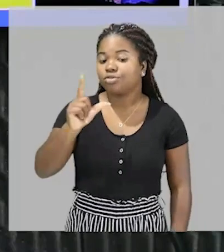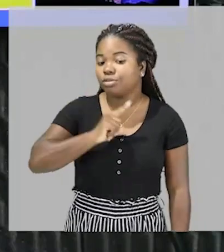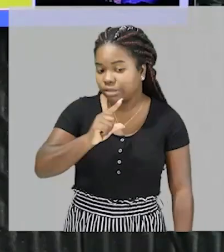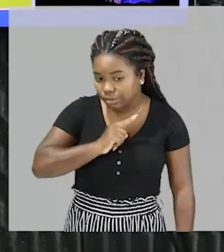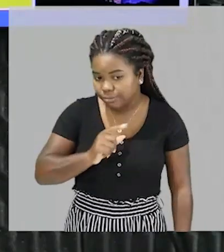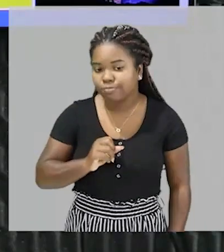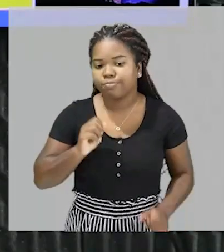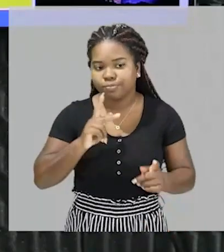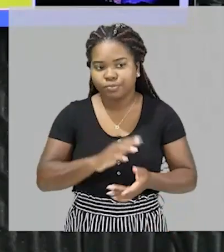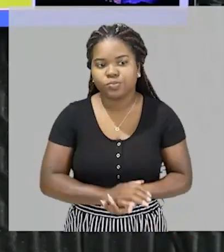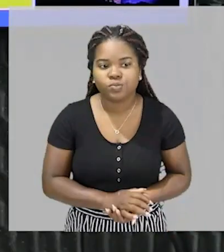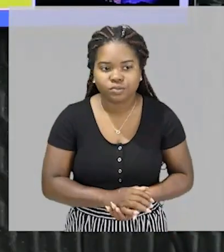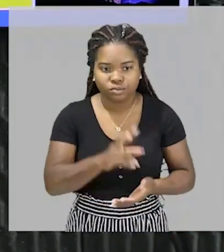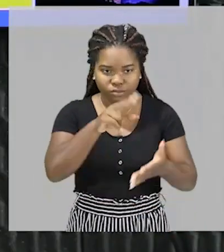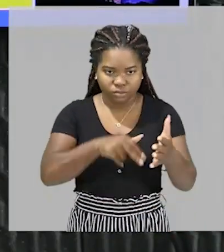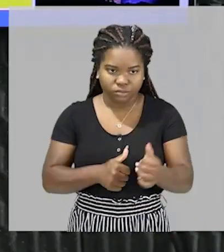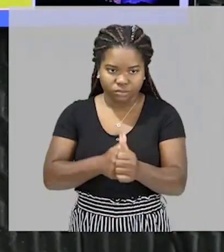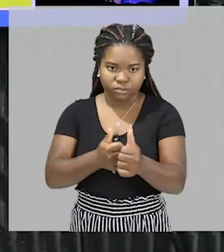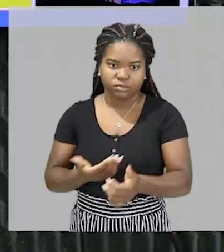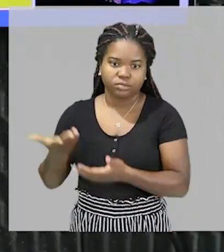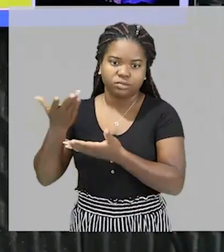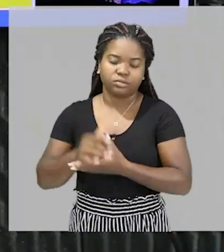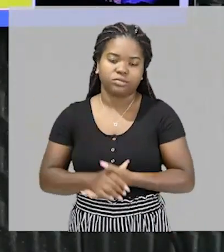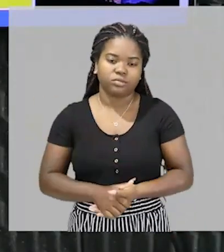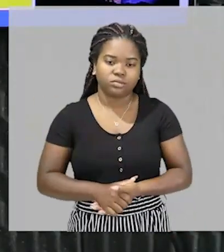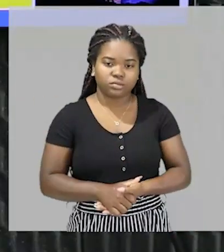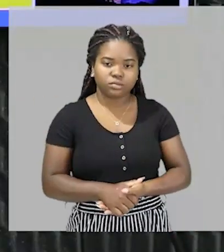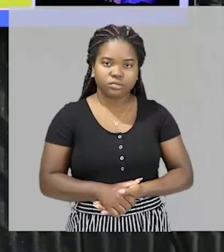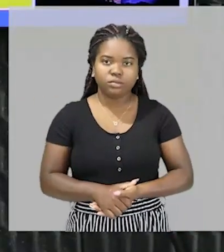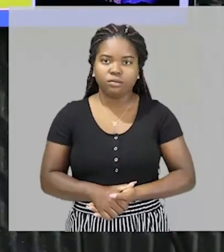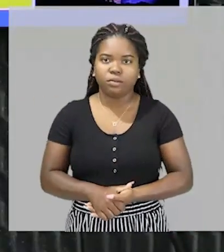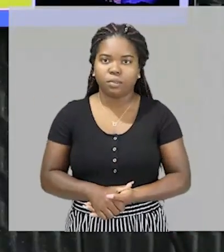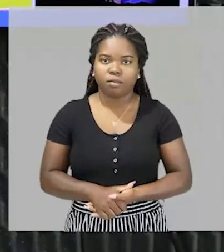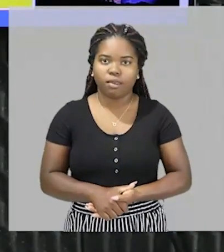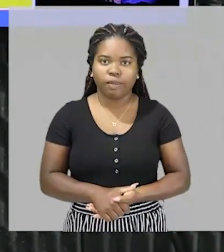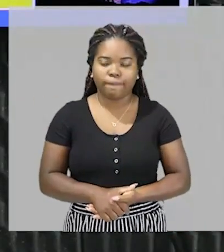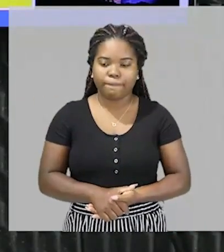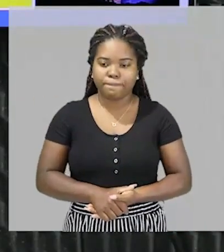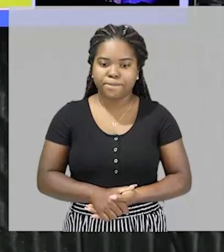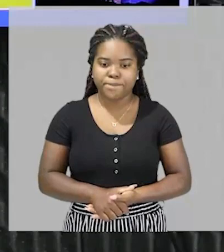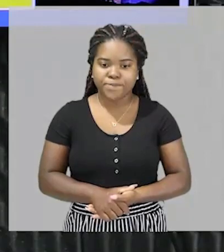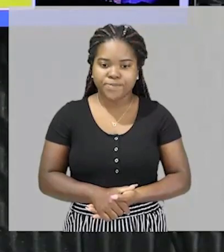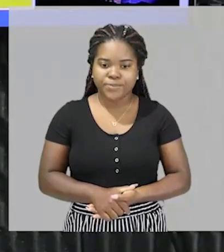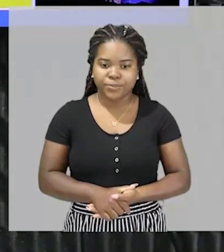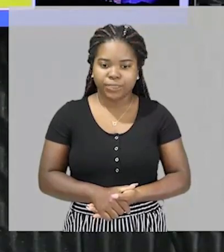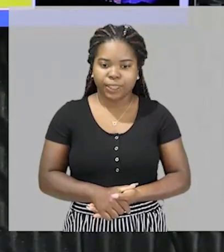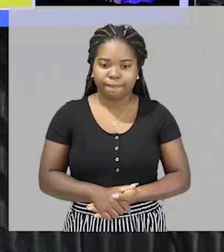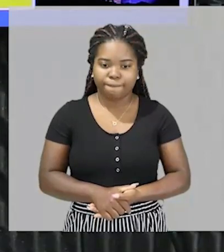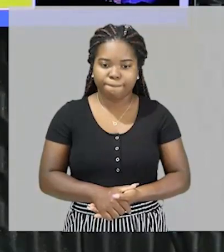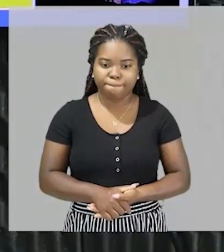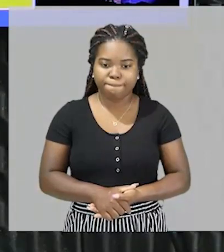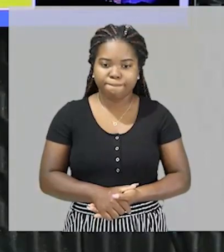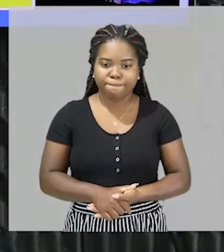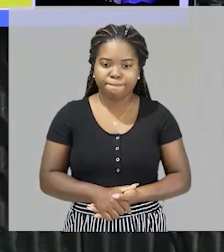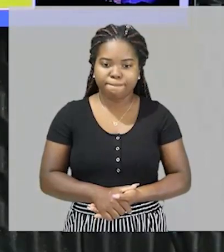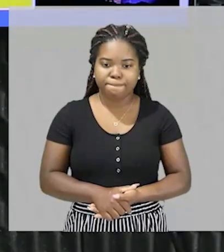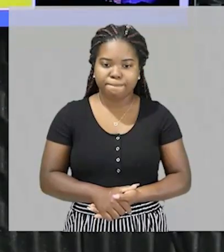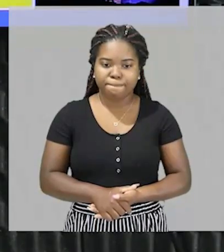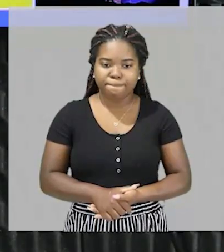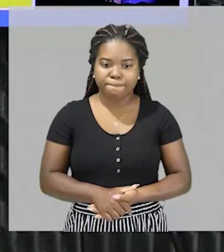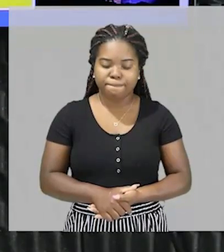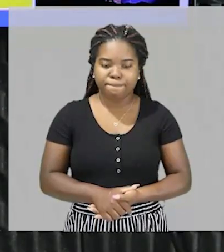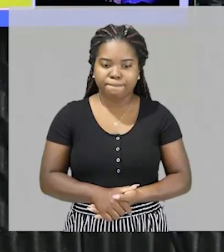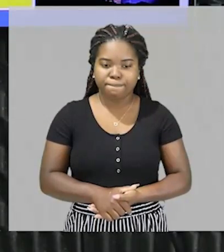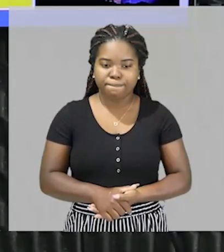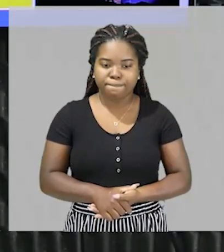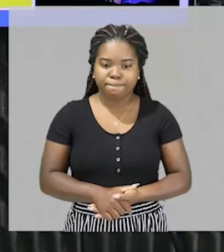ele. O grupo Teatro Mágico apresenta composições autorais que têm referências estéticas do rock, do pop,